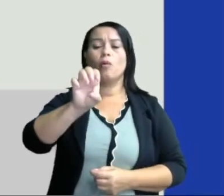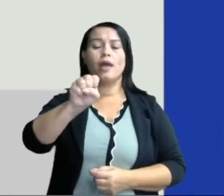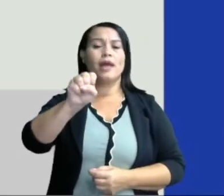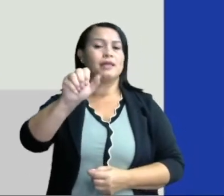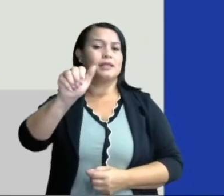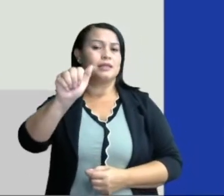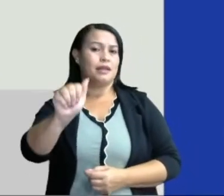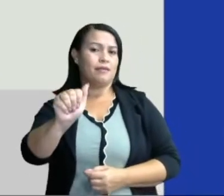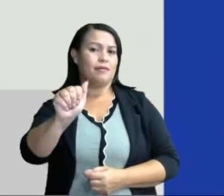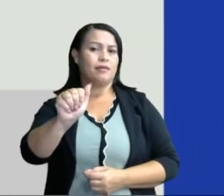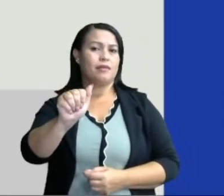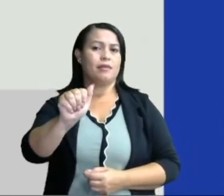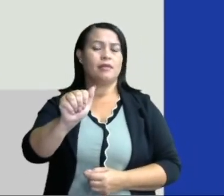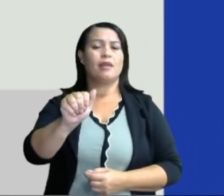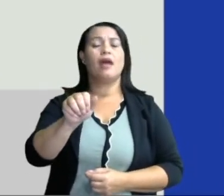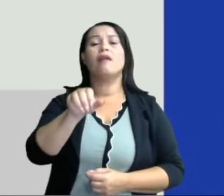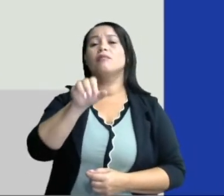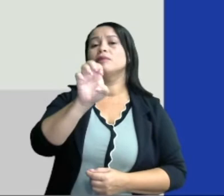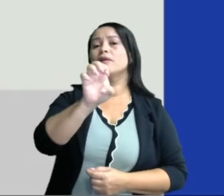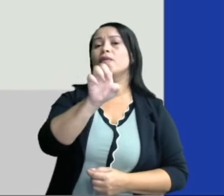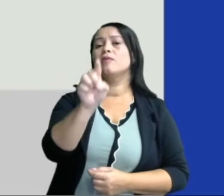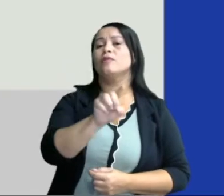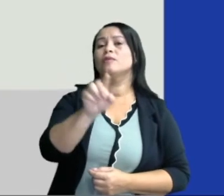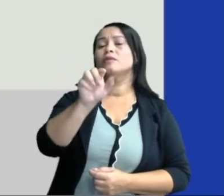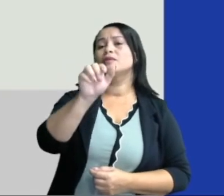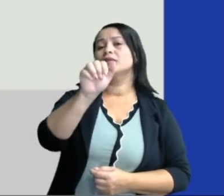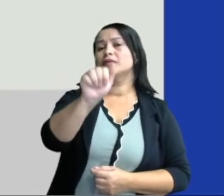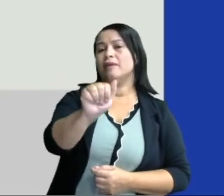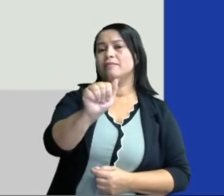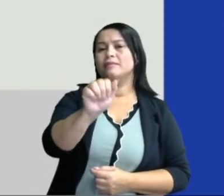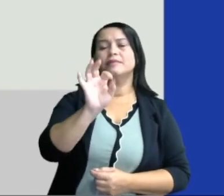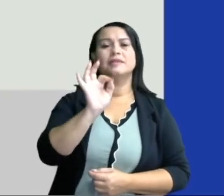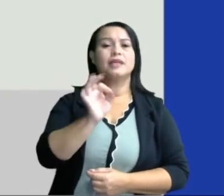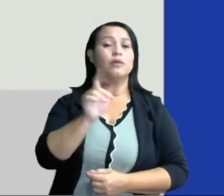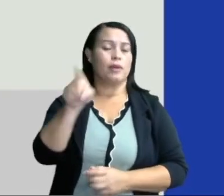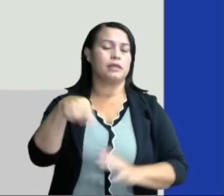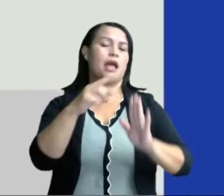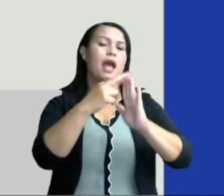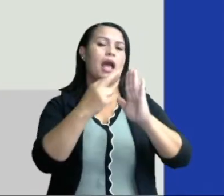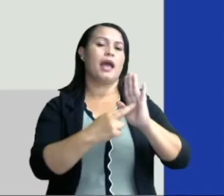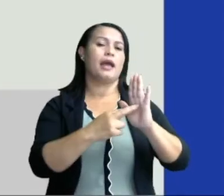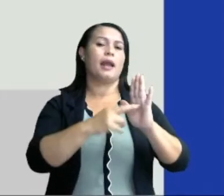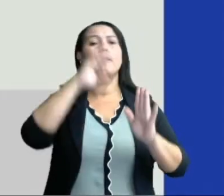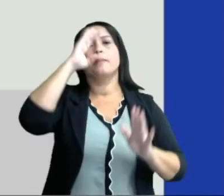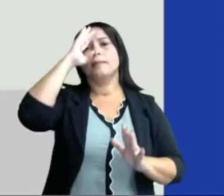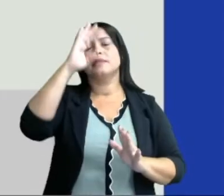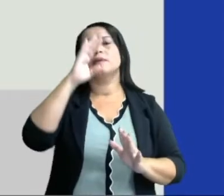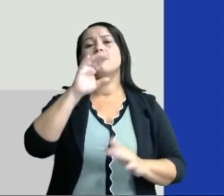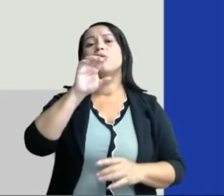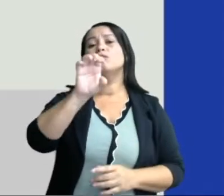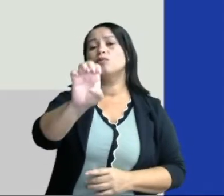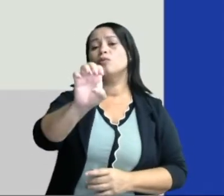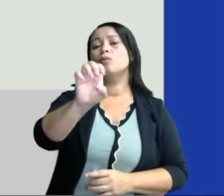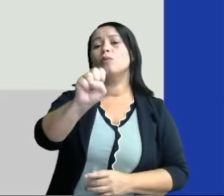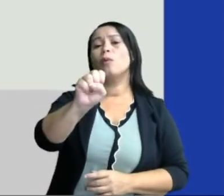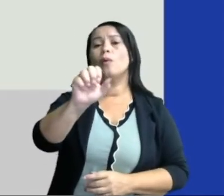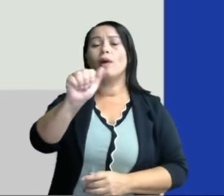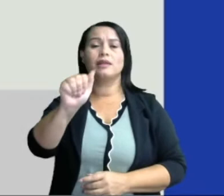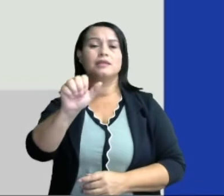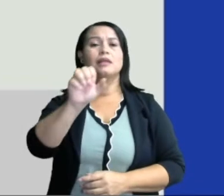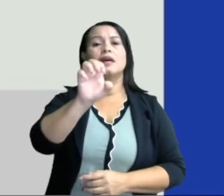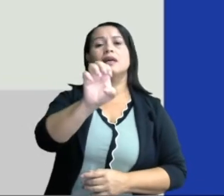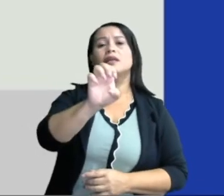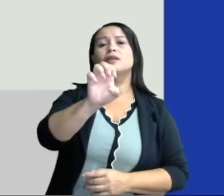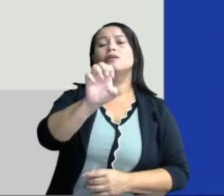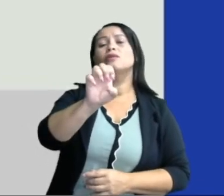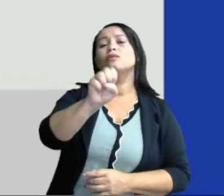e o ex com Z, certo? Então, essa é a regra principal do ESA e do ex,